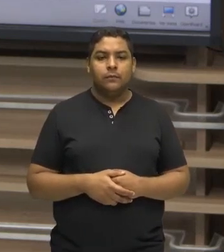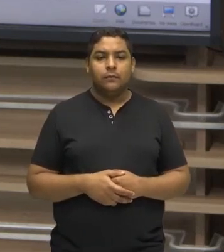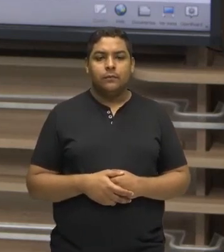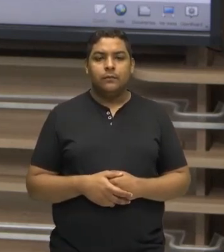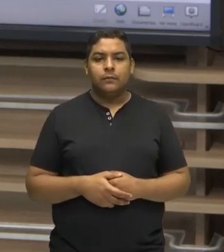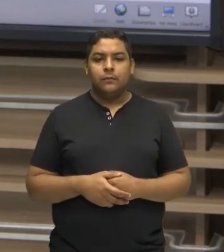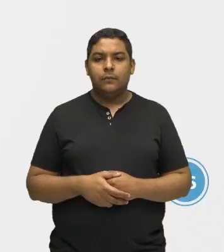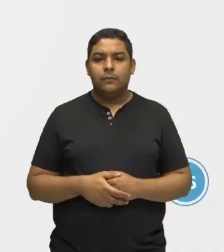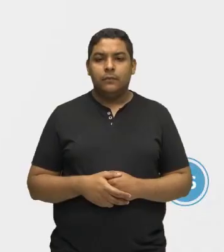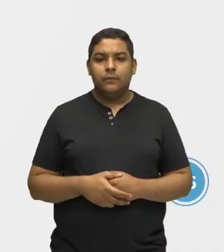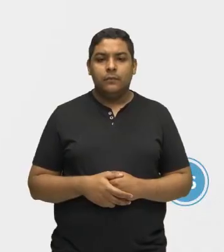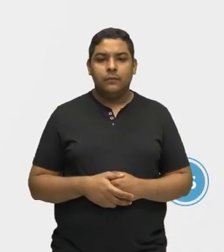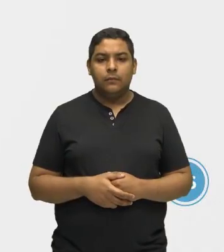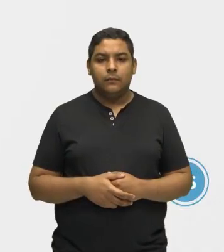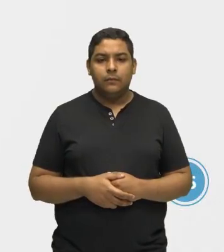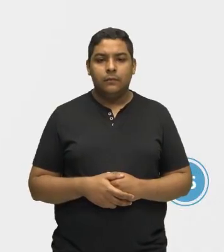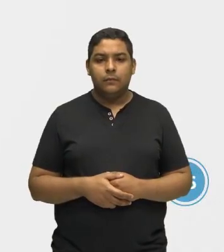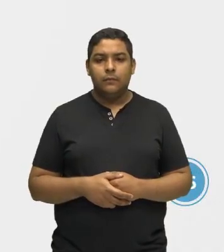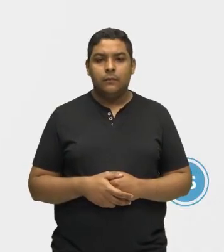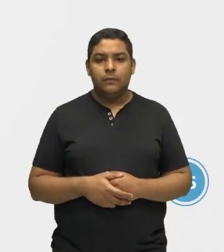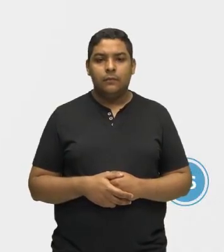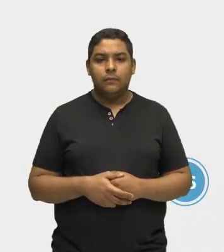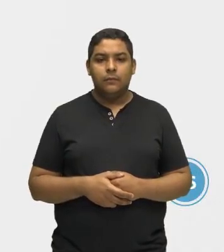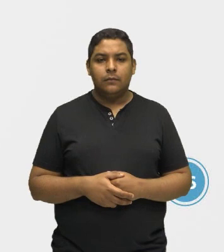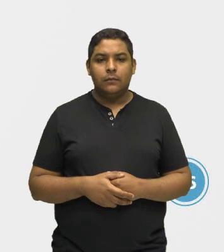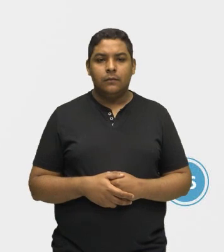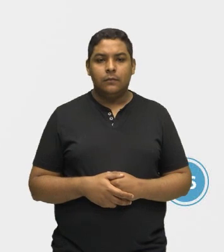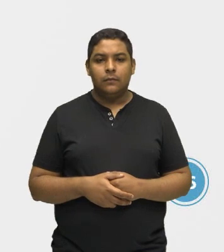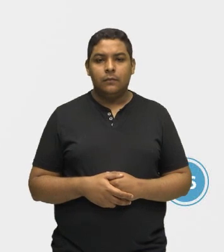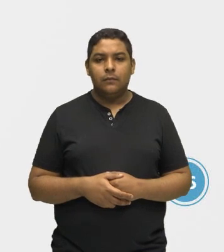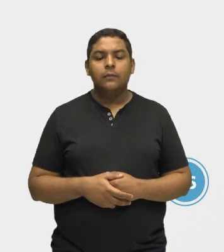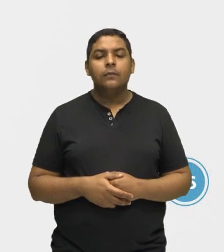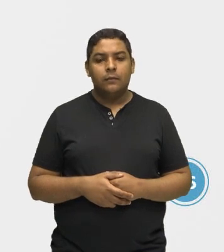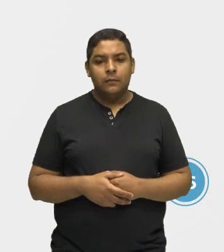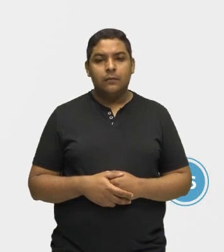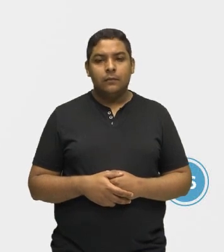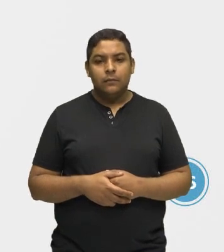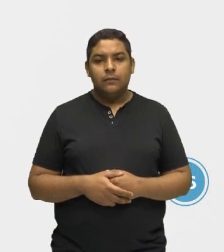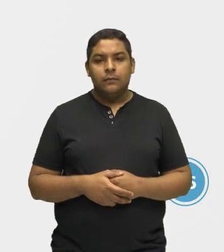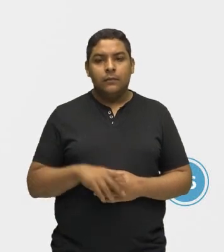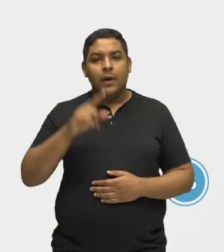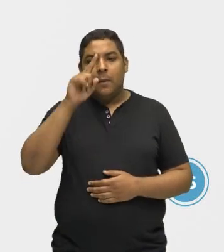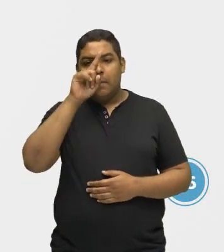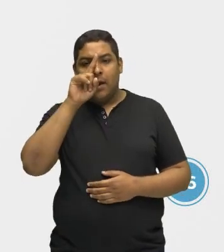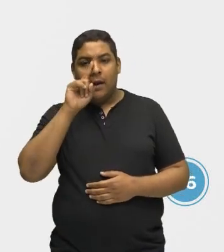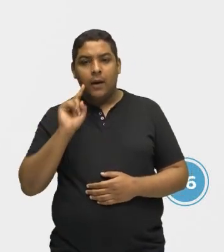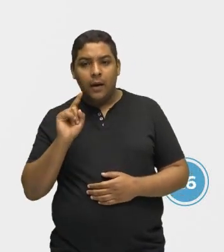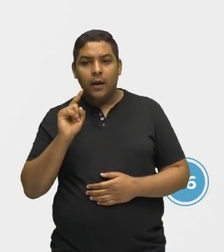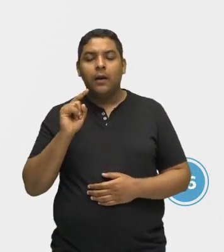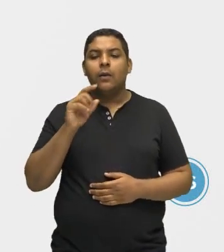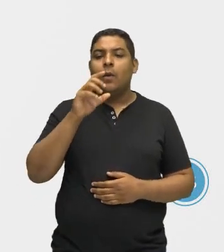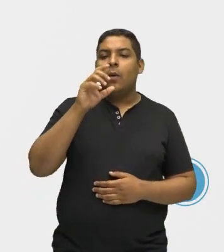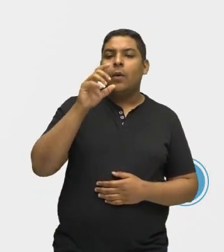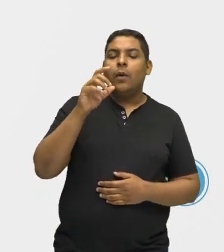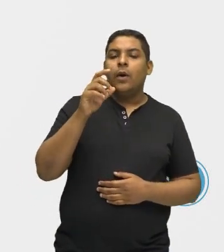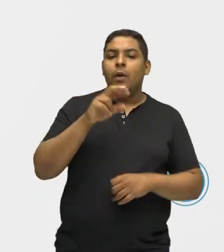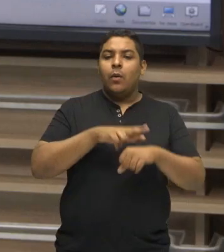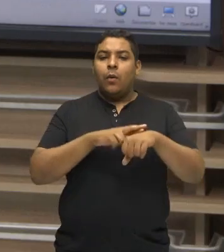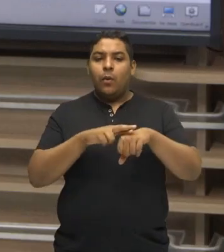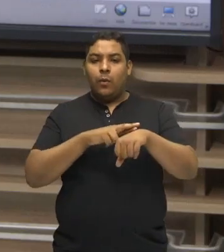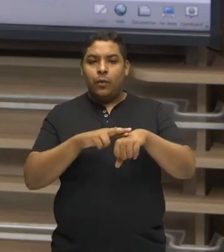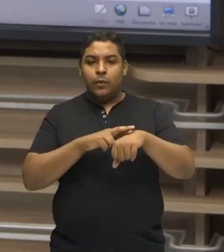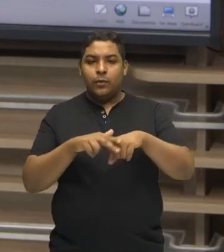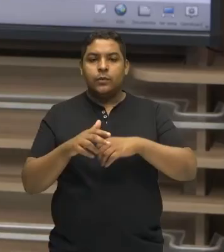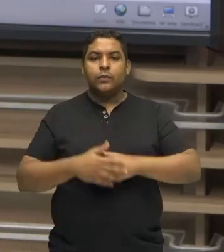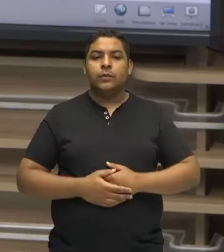isso? E o roxo, não é isso? Então, Vamos mostrar lá a pintura do Van Gogh.